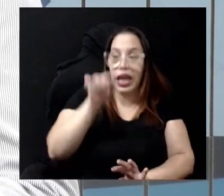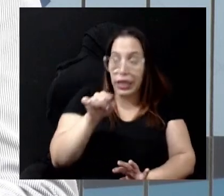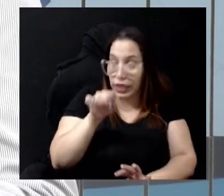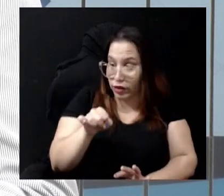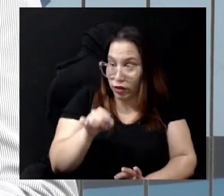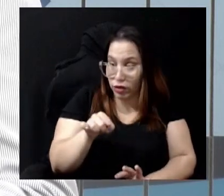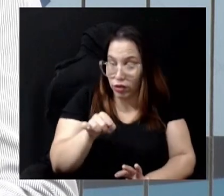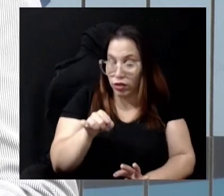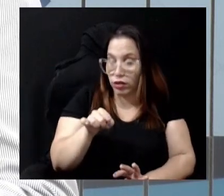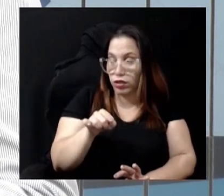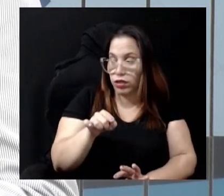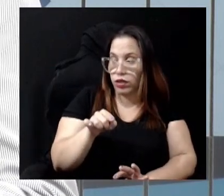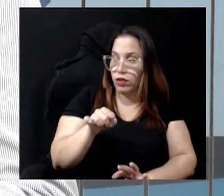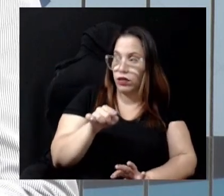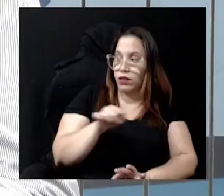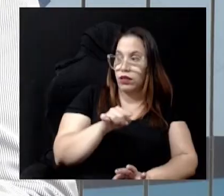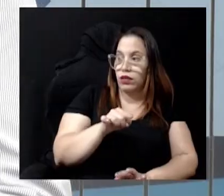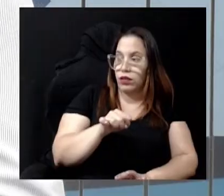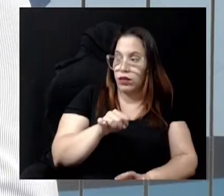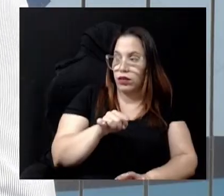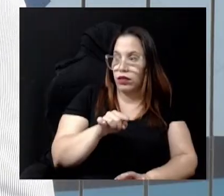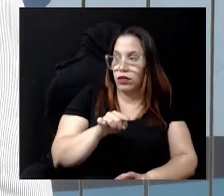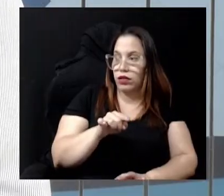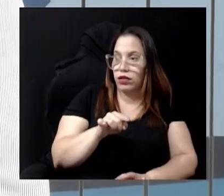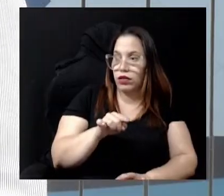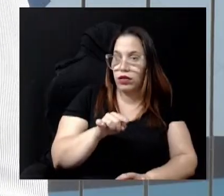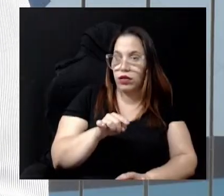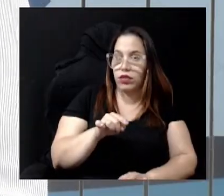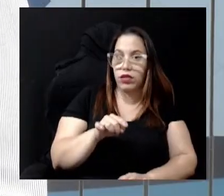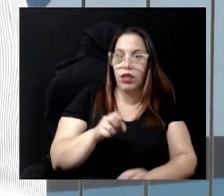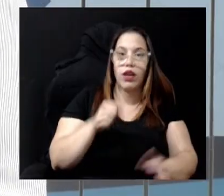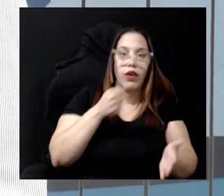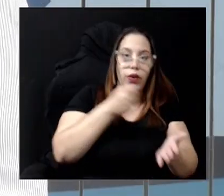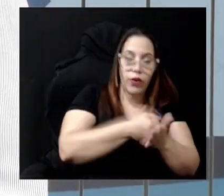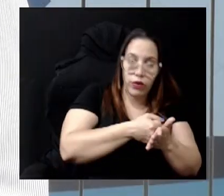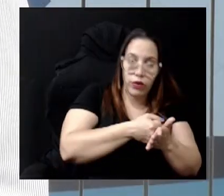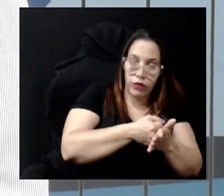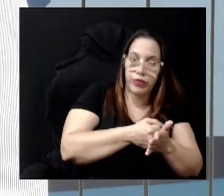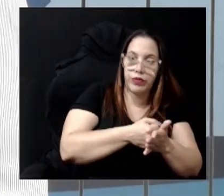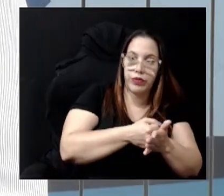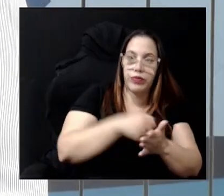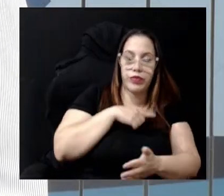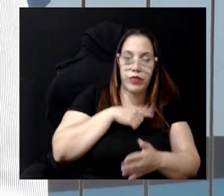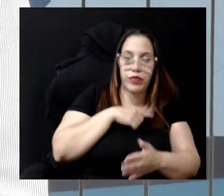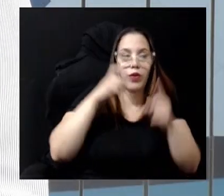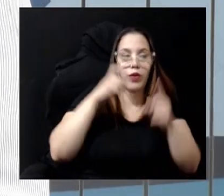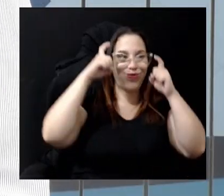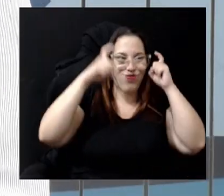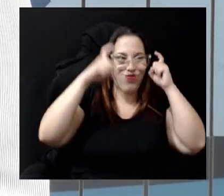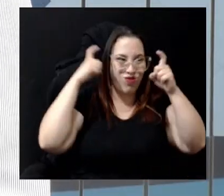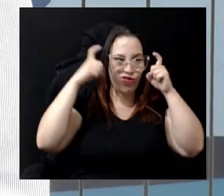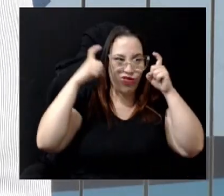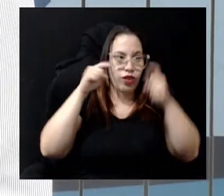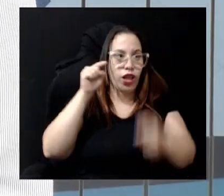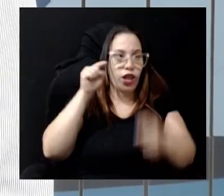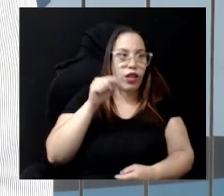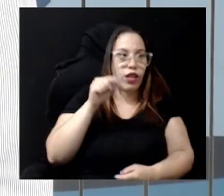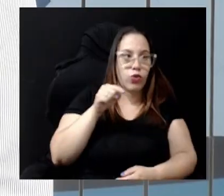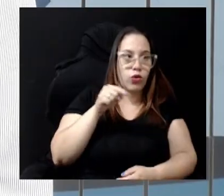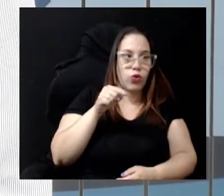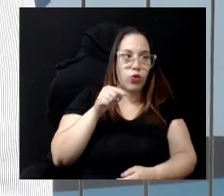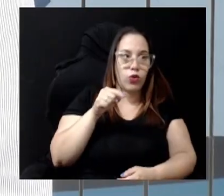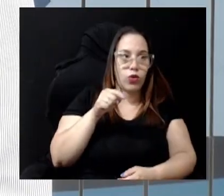algo que deveria sintetizar a nossa preocupação em relação a isso. O horário de